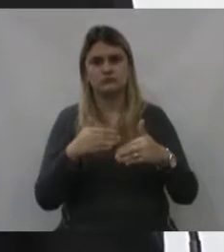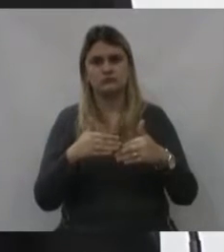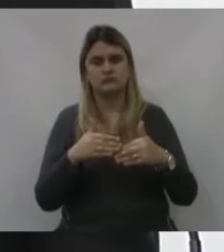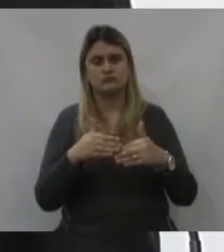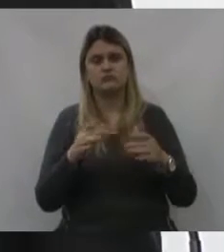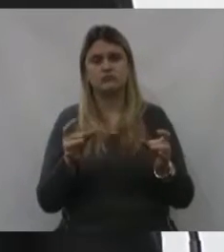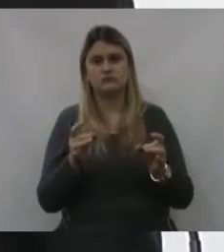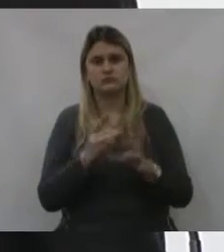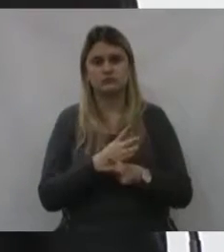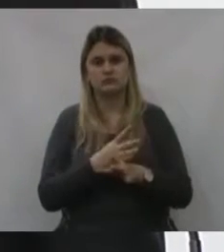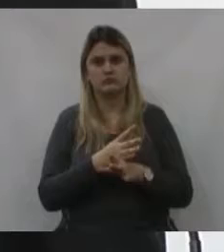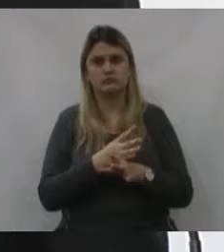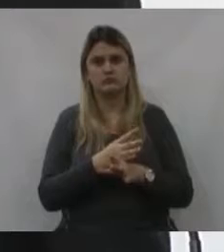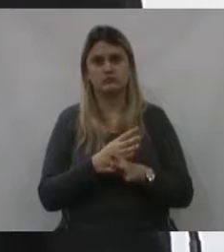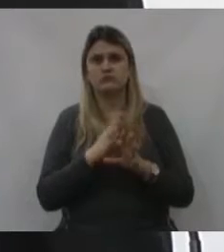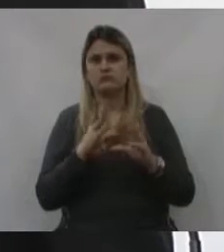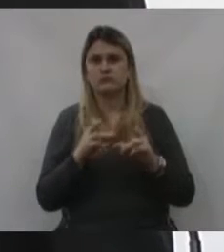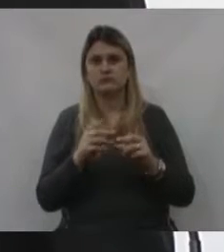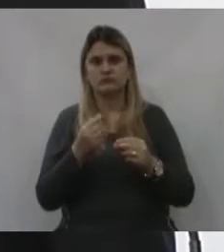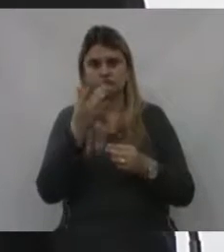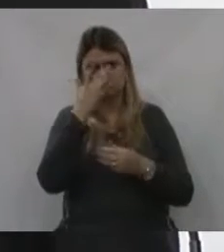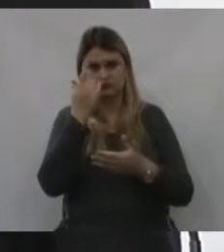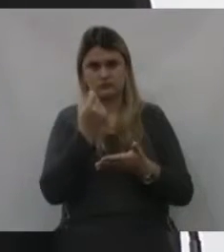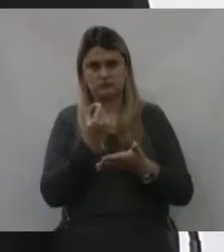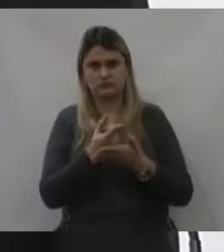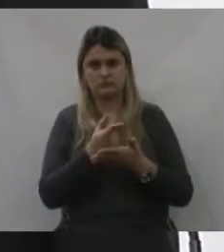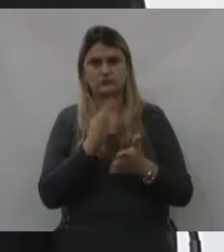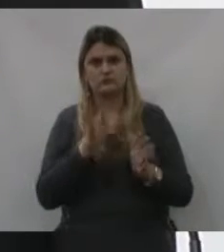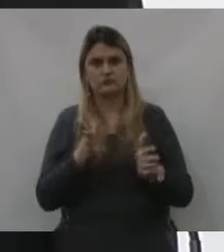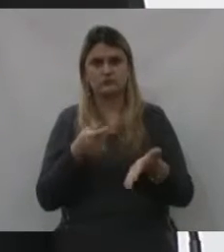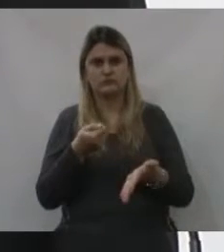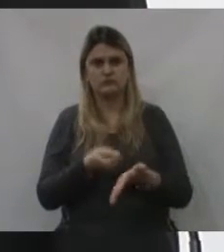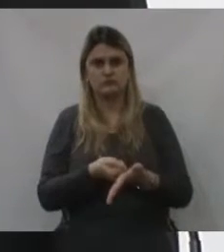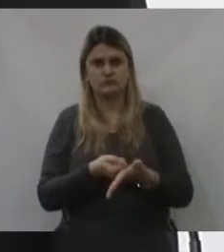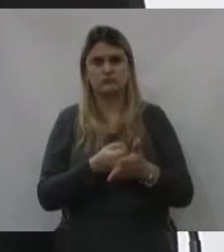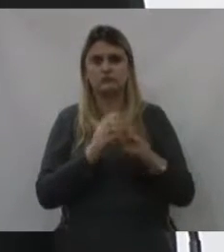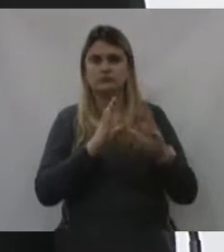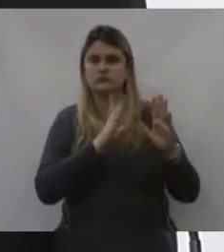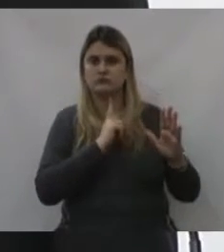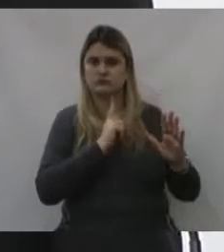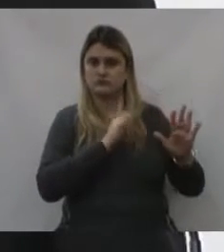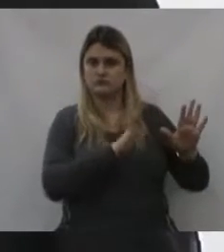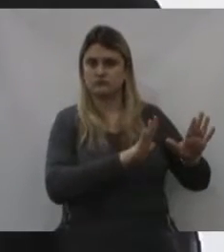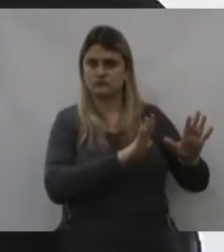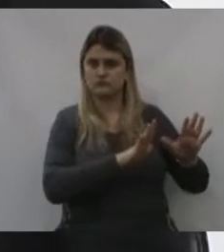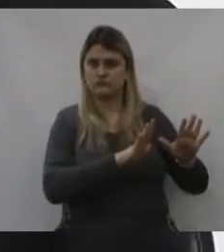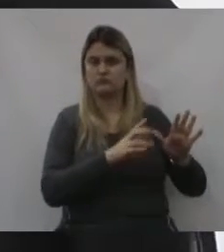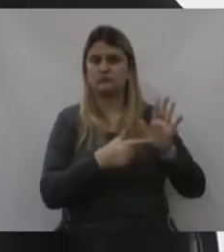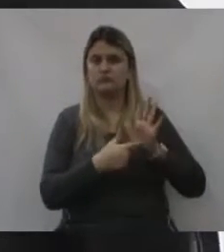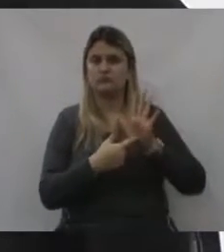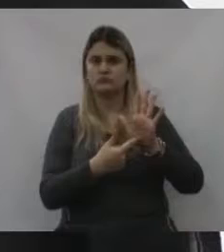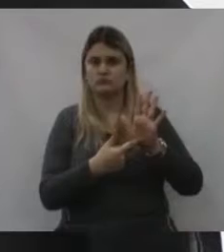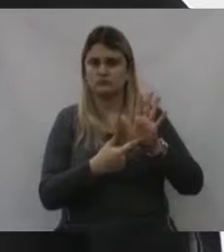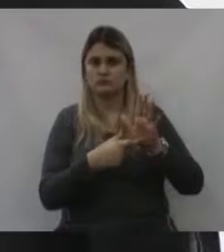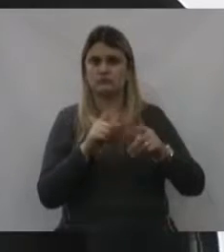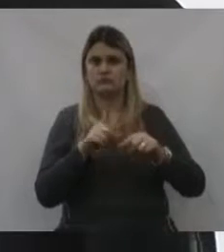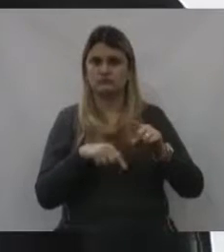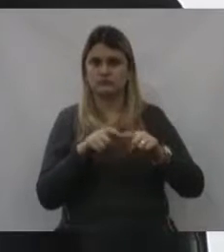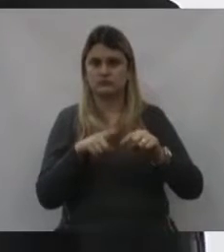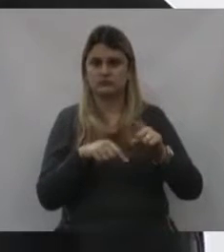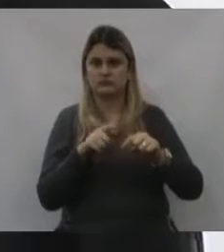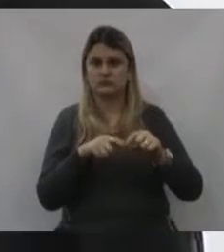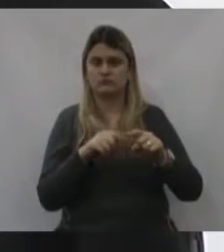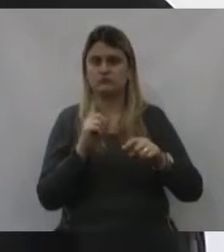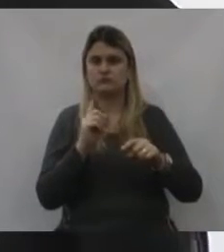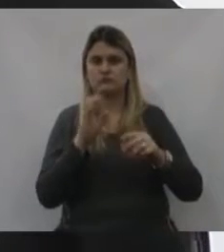o processo todo andando e concluímos o processo, está tudo comprado, tudo foi pago, o material todo que está lá. Então, eu queria mostrar para vocês a